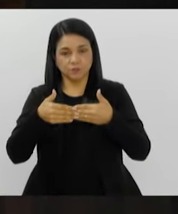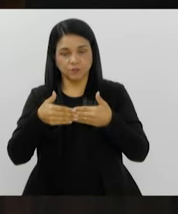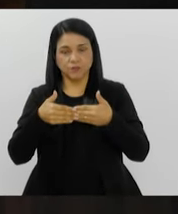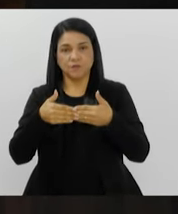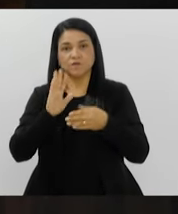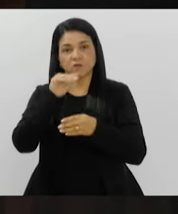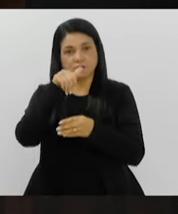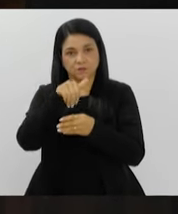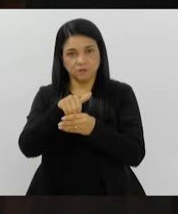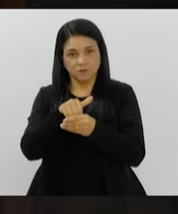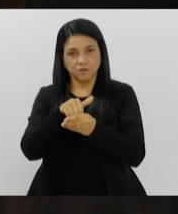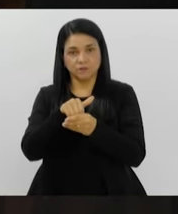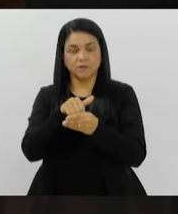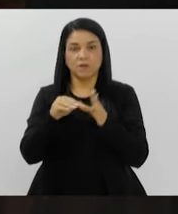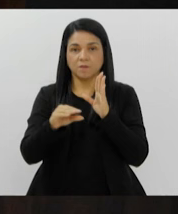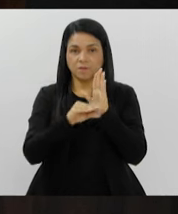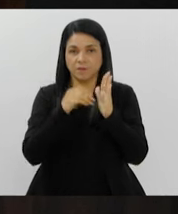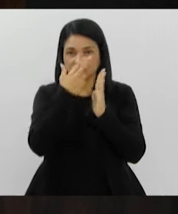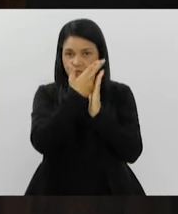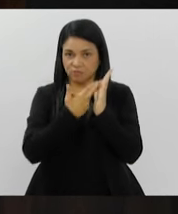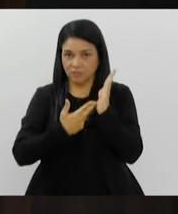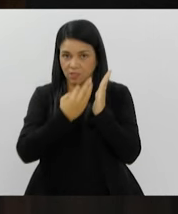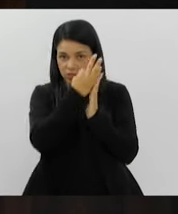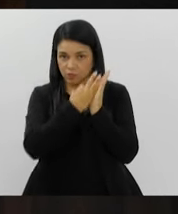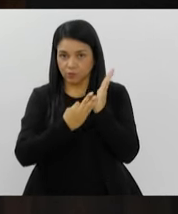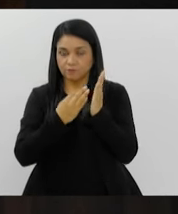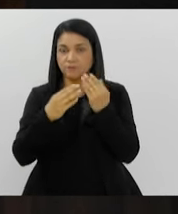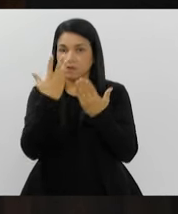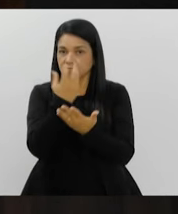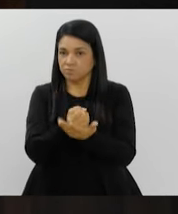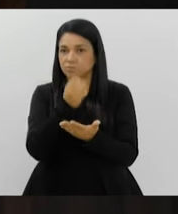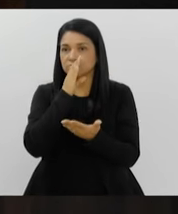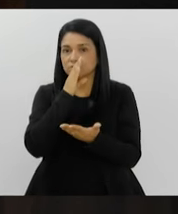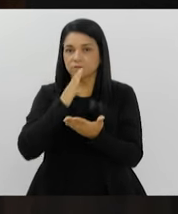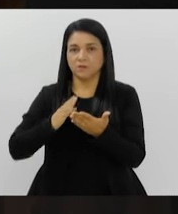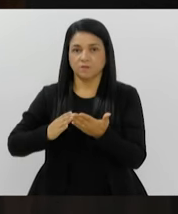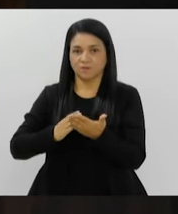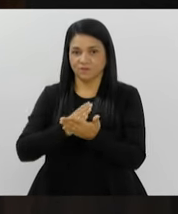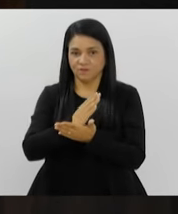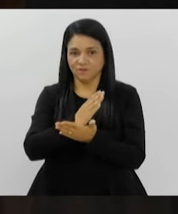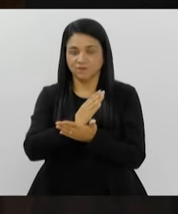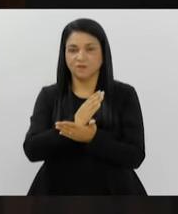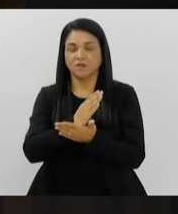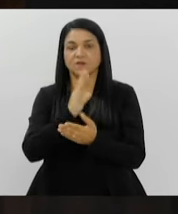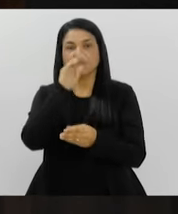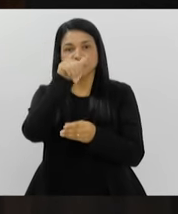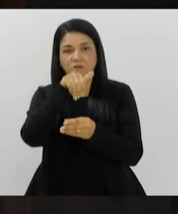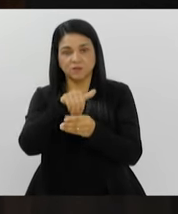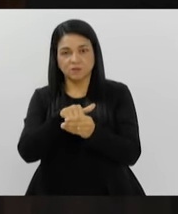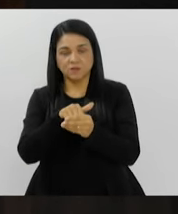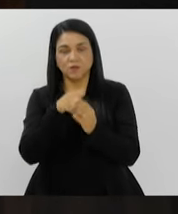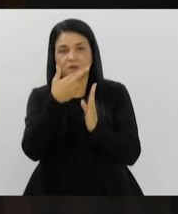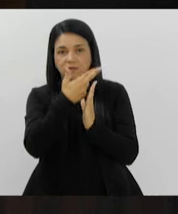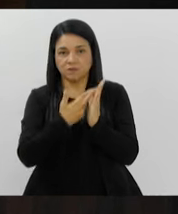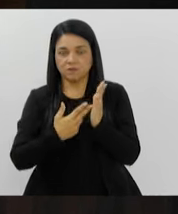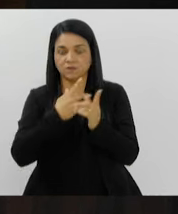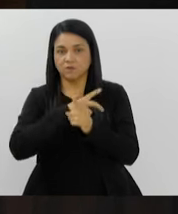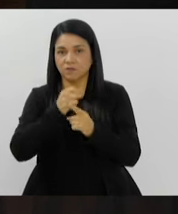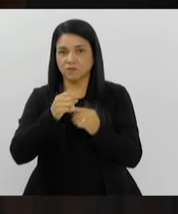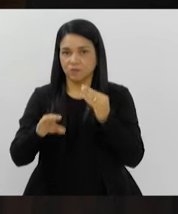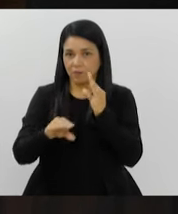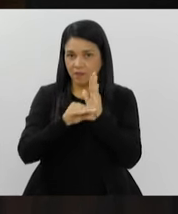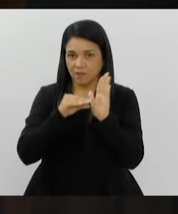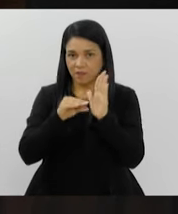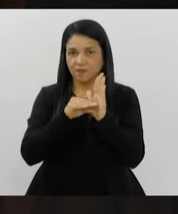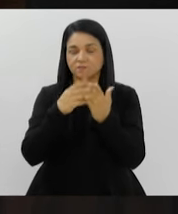discussão. Em votação, emenda de redação. Os senhores que aprovam permaneçam como estão. Aprovado. Em votação, redação do vencido assim emendado. Os senhores que